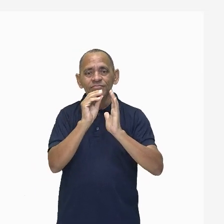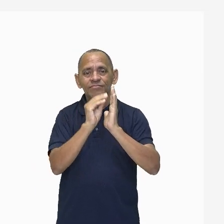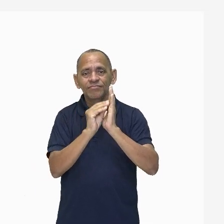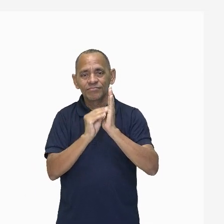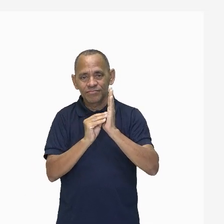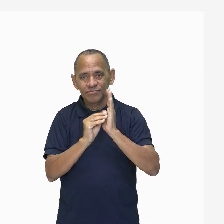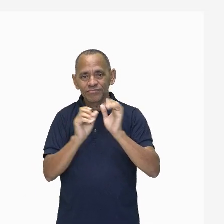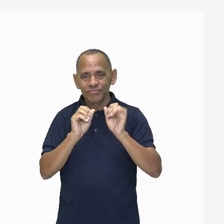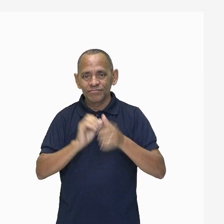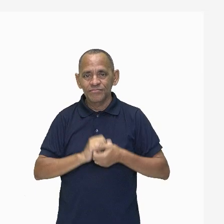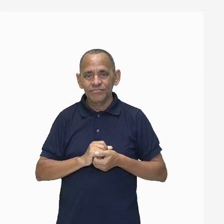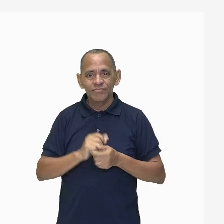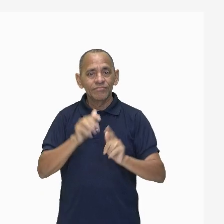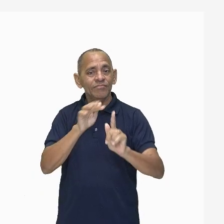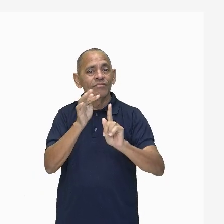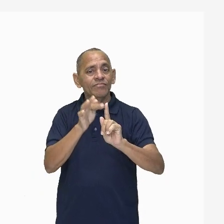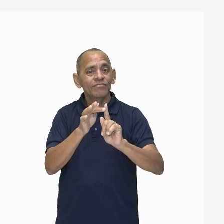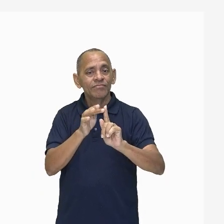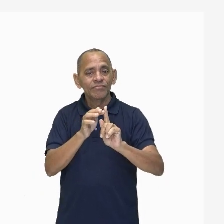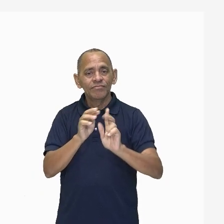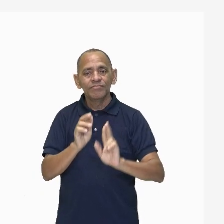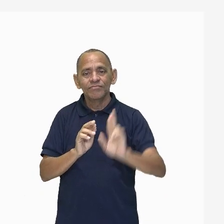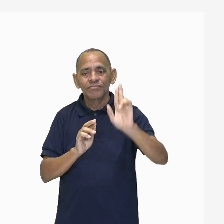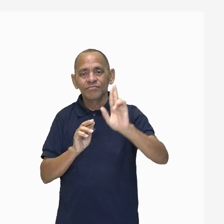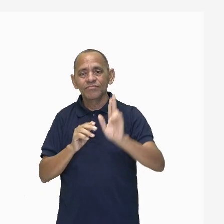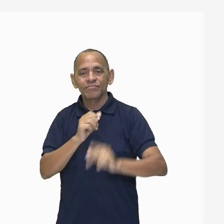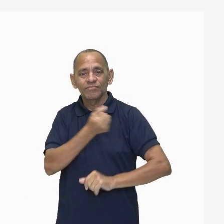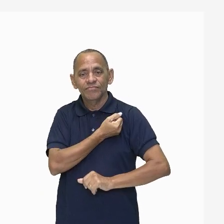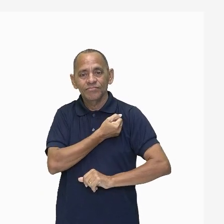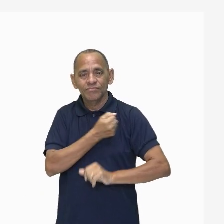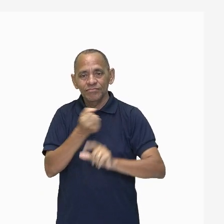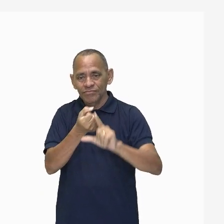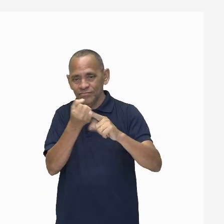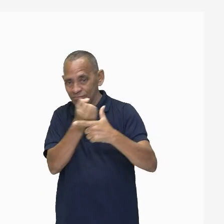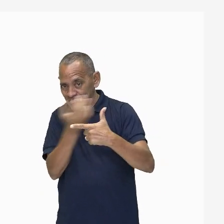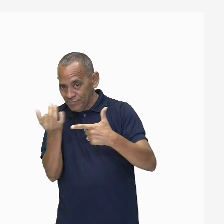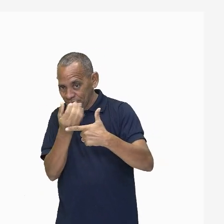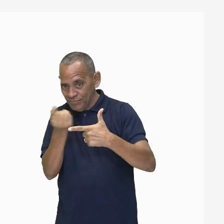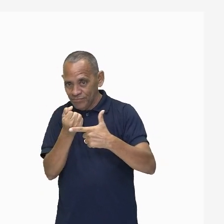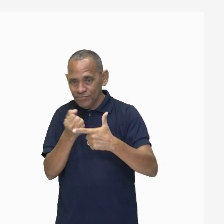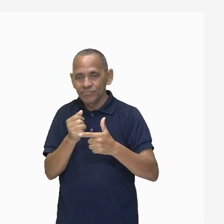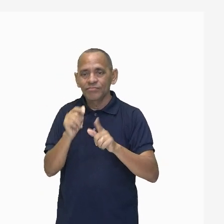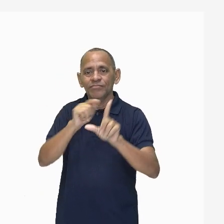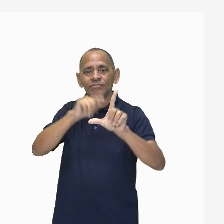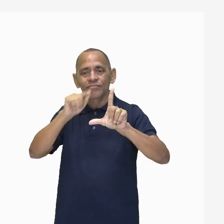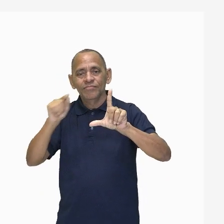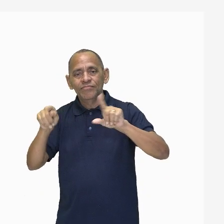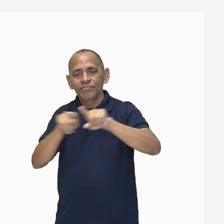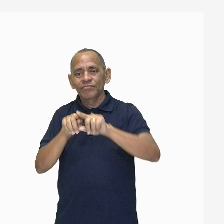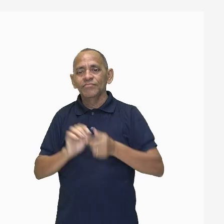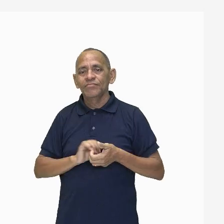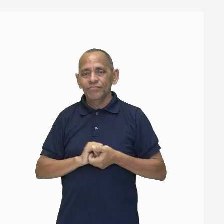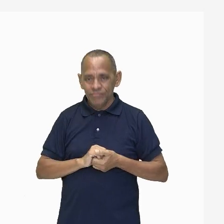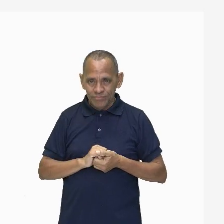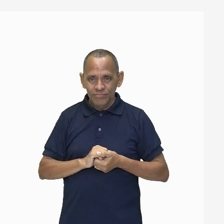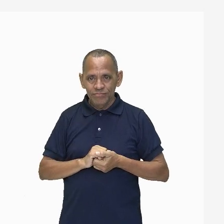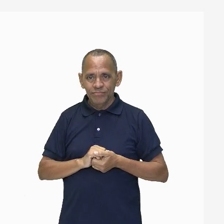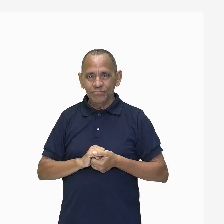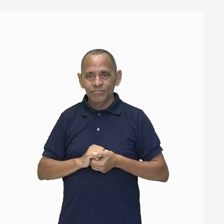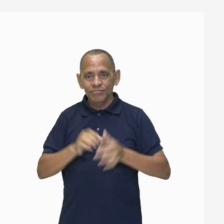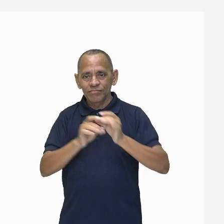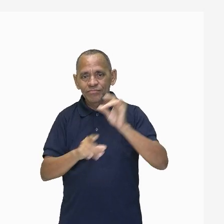é funções, representações numérica, algébrica e gráfica. E o detalhamento, funções,